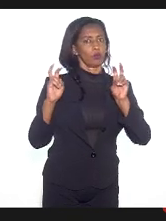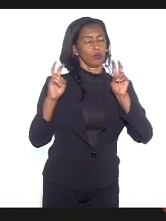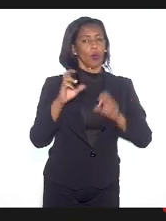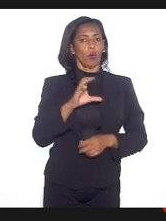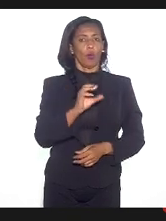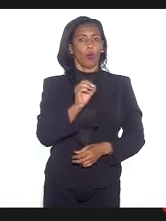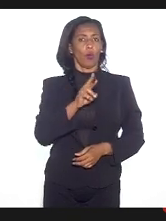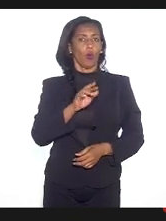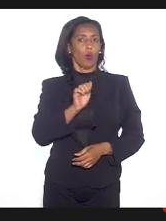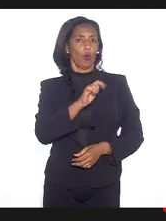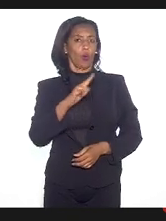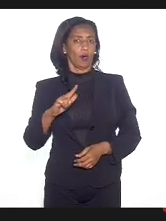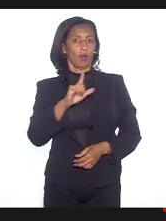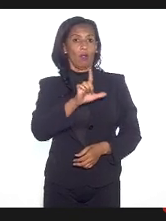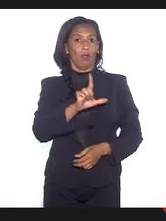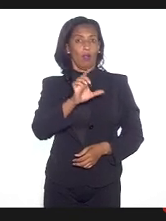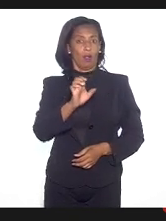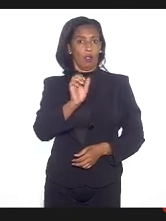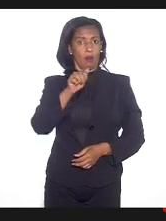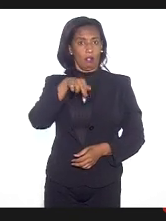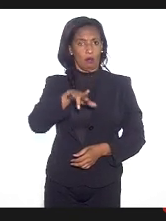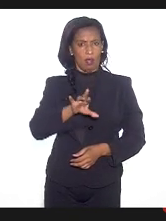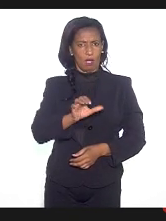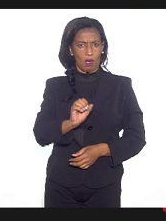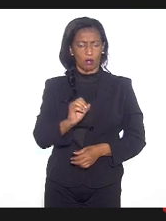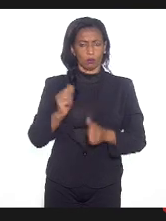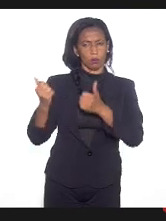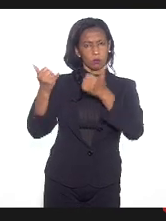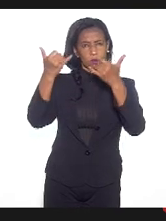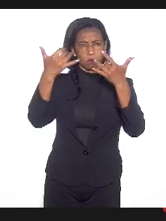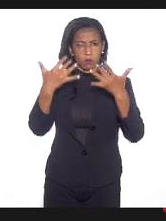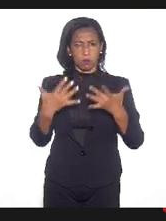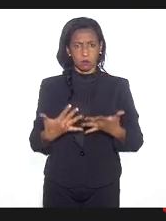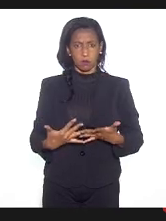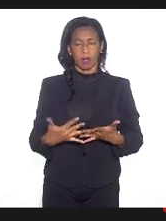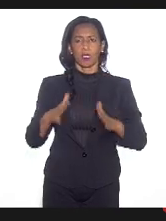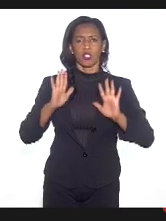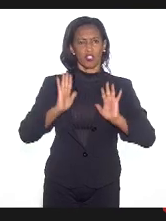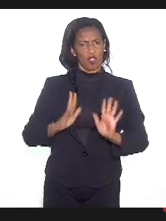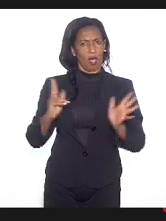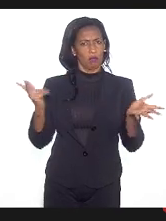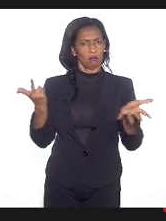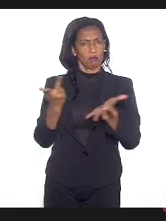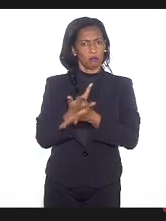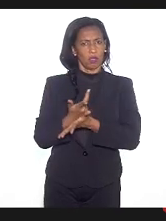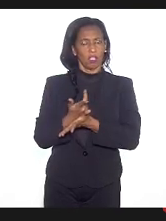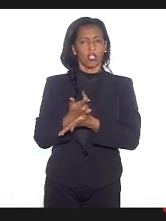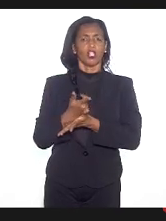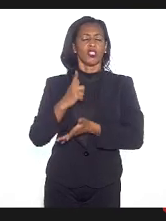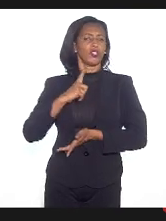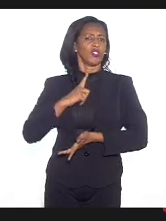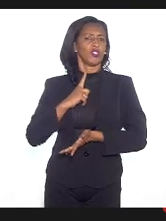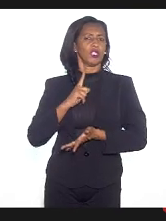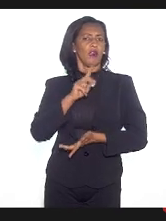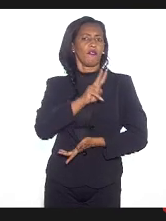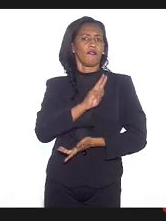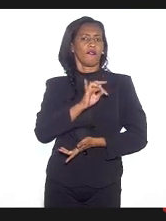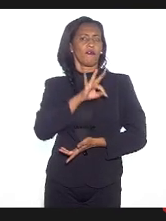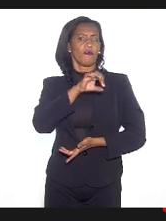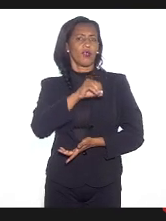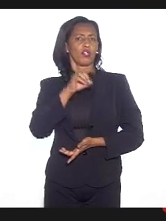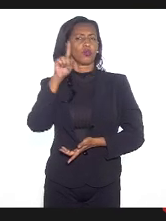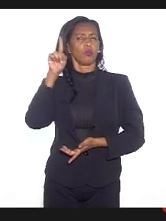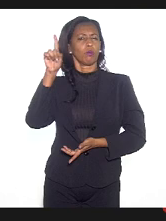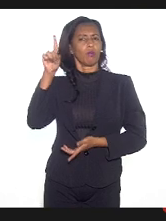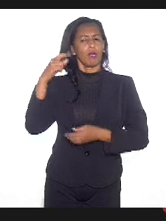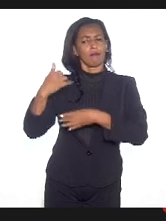secretário de Estado de Defesa Civil, e até justificar aqui que ele me avisou que já havia uma vistoria programada em Japeri, por